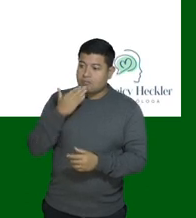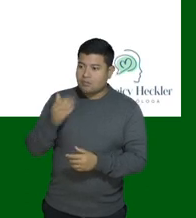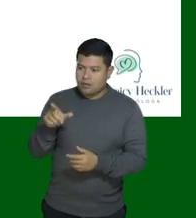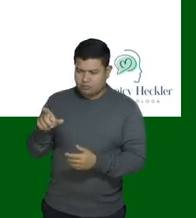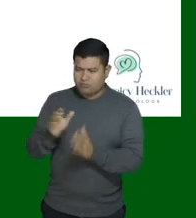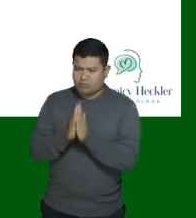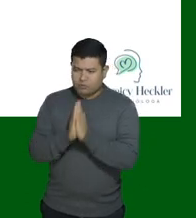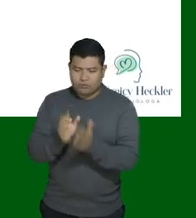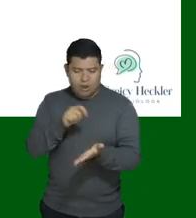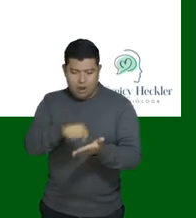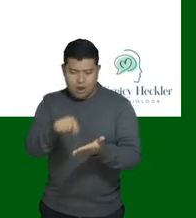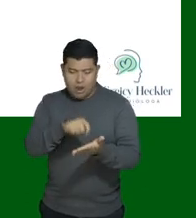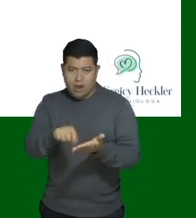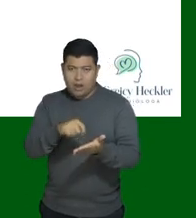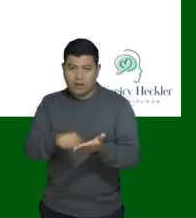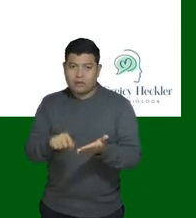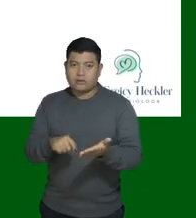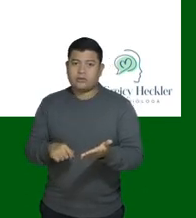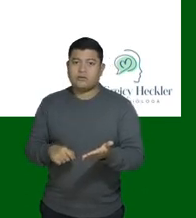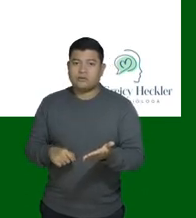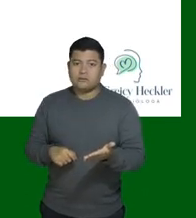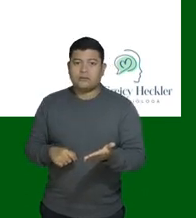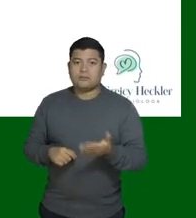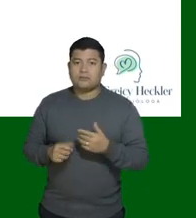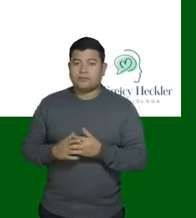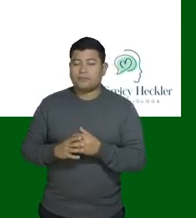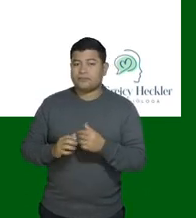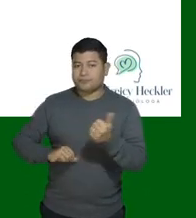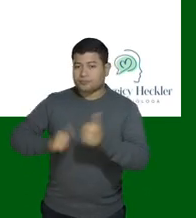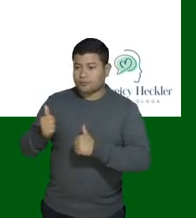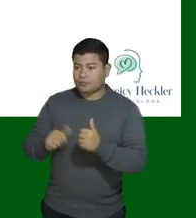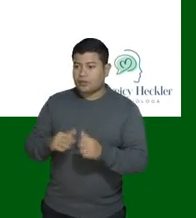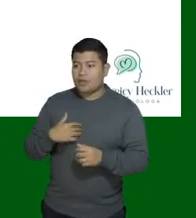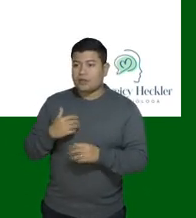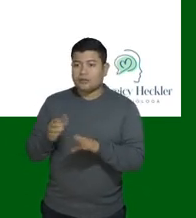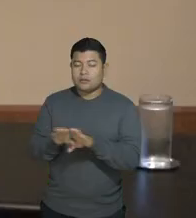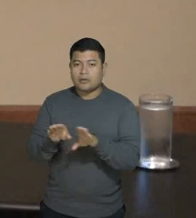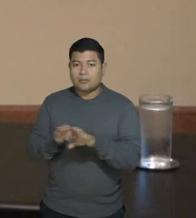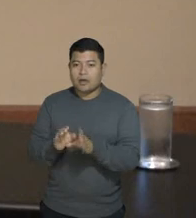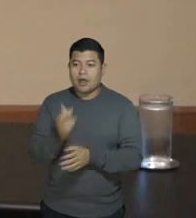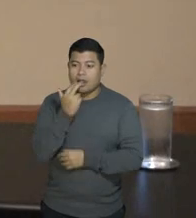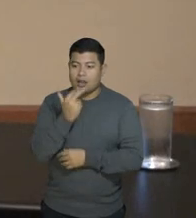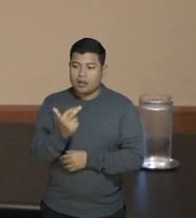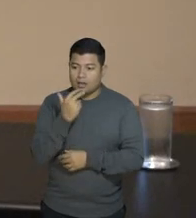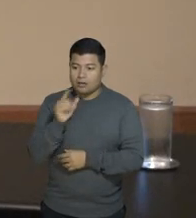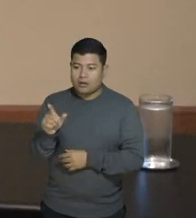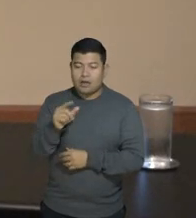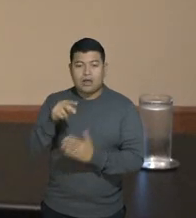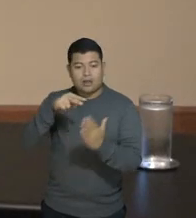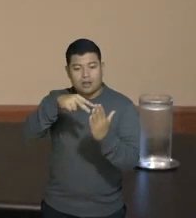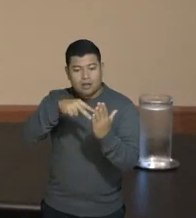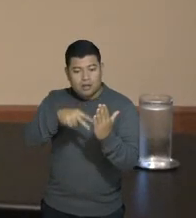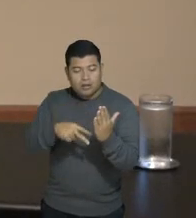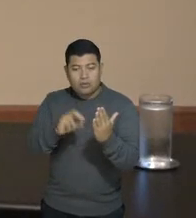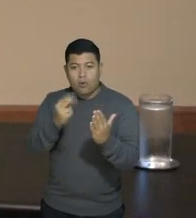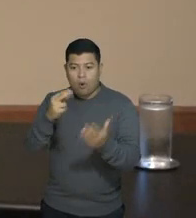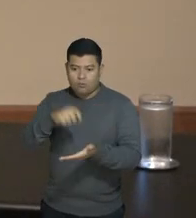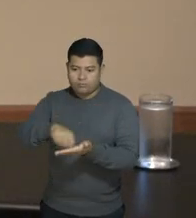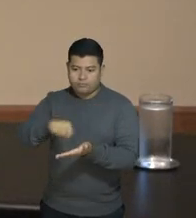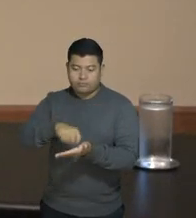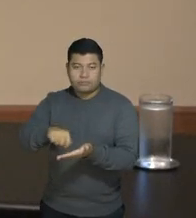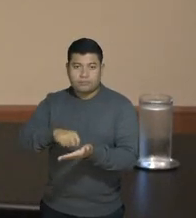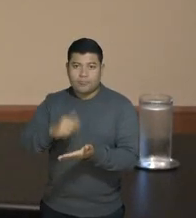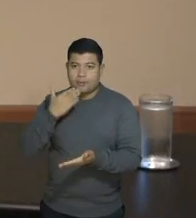consultório, vários protocolos, aí quando é a avaliação da linguagem, de leitura e escrita, e eu peço amostras,